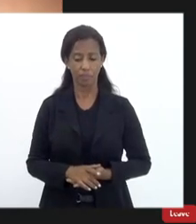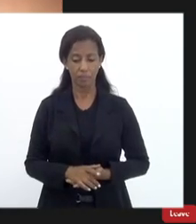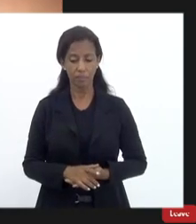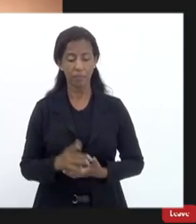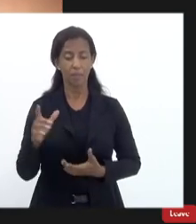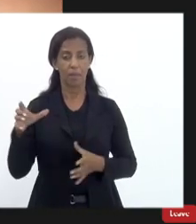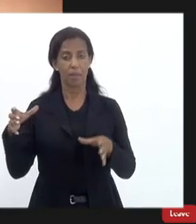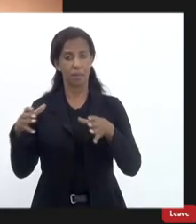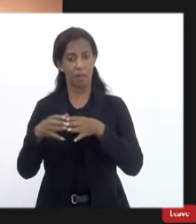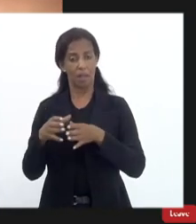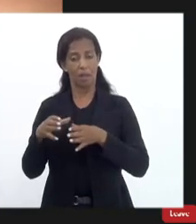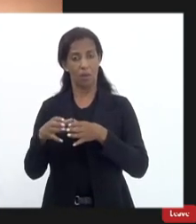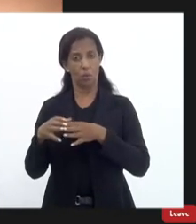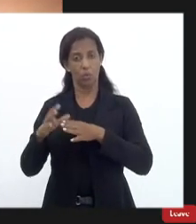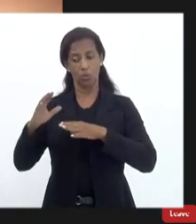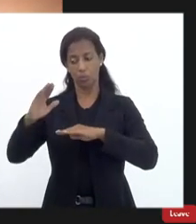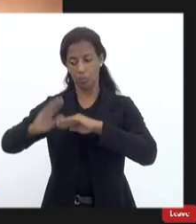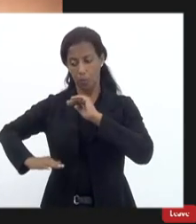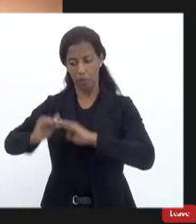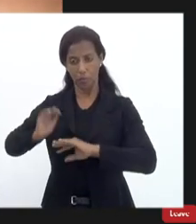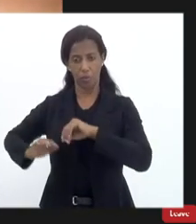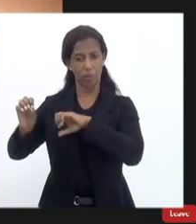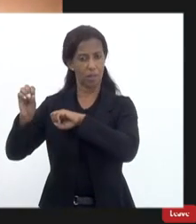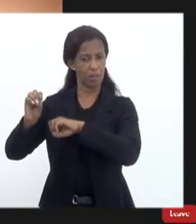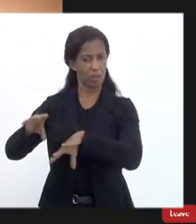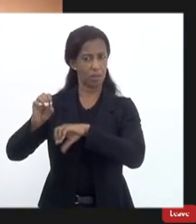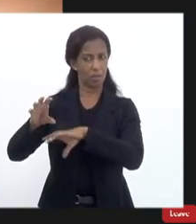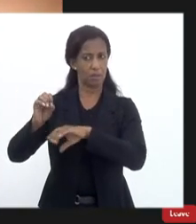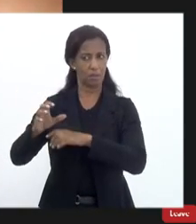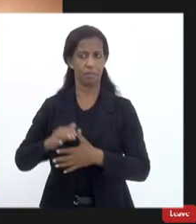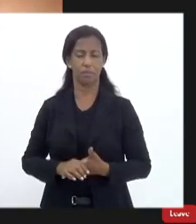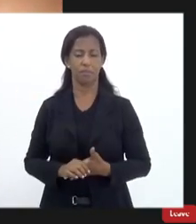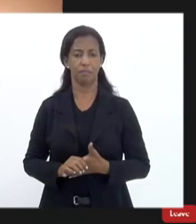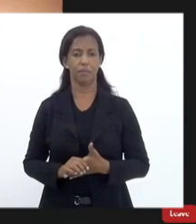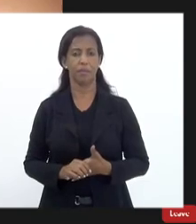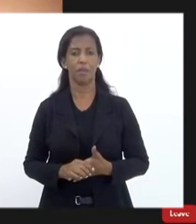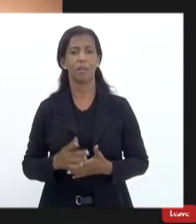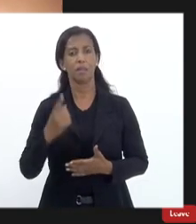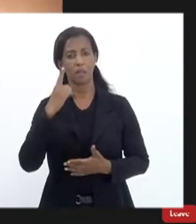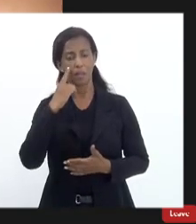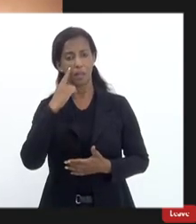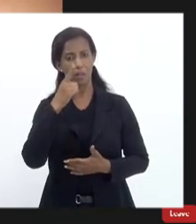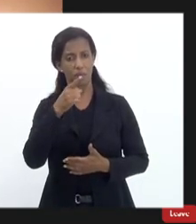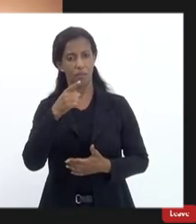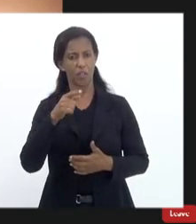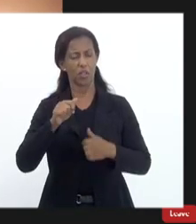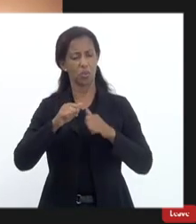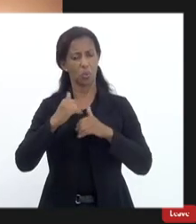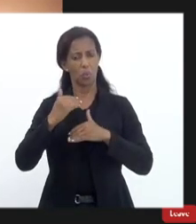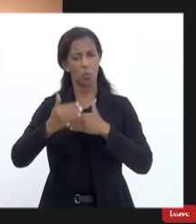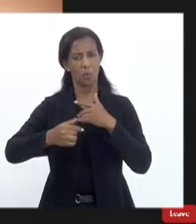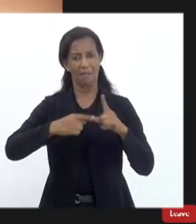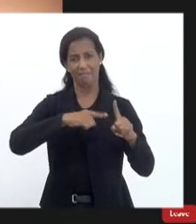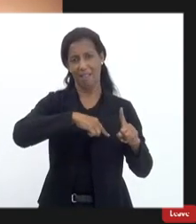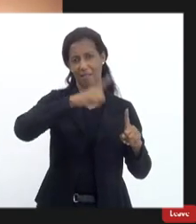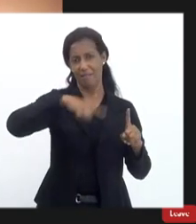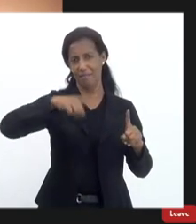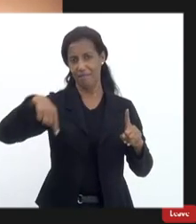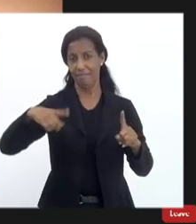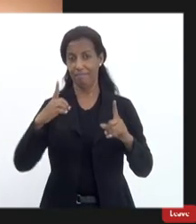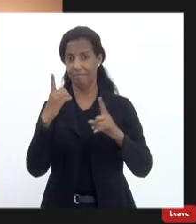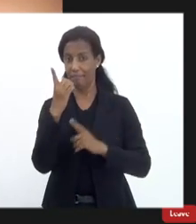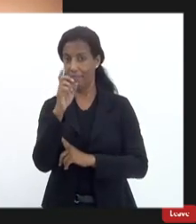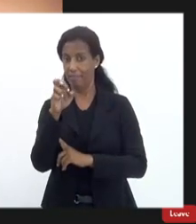de educação, estamos muito preocupados com o avanço da Covid-19 nessa variante Delta. É